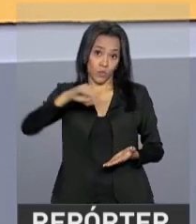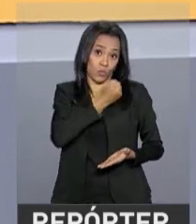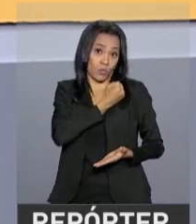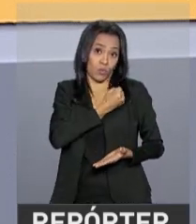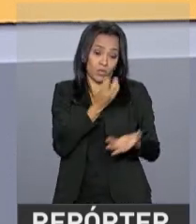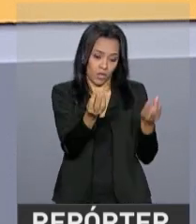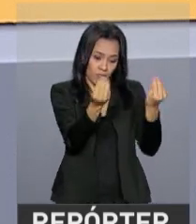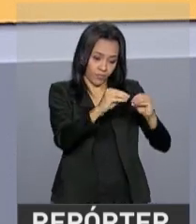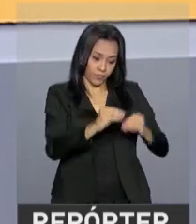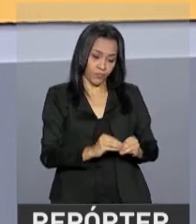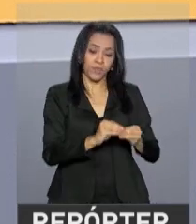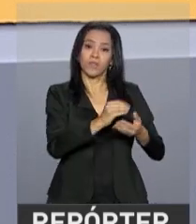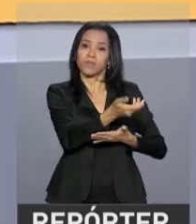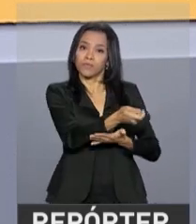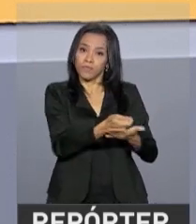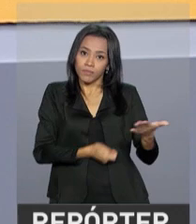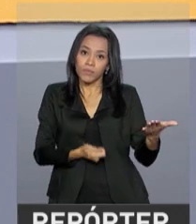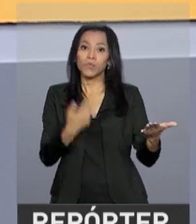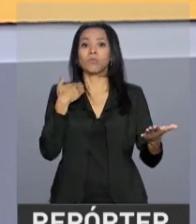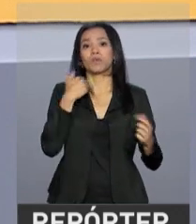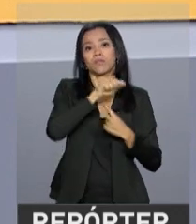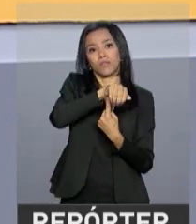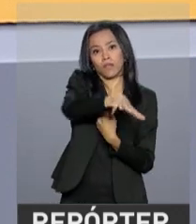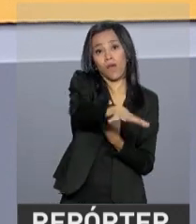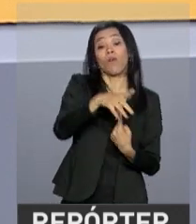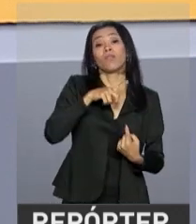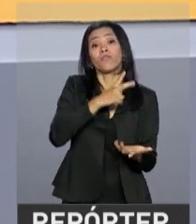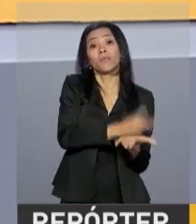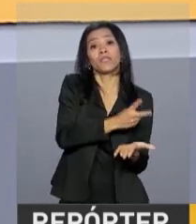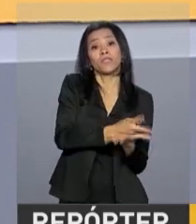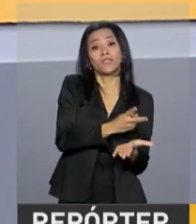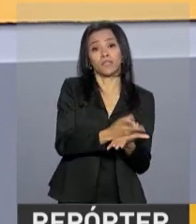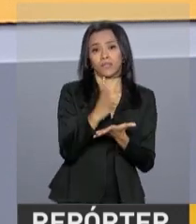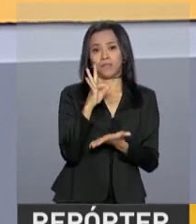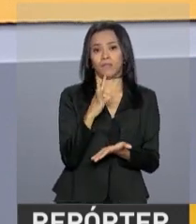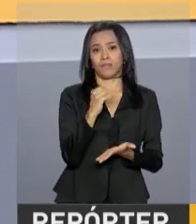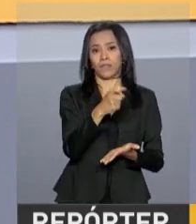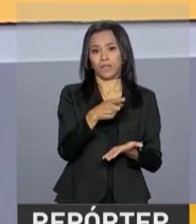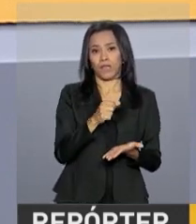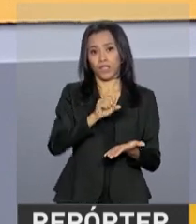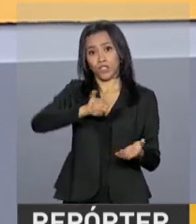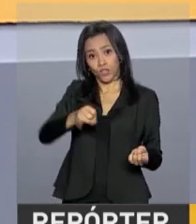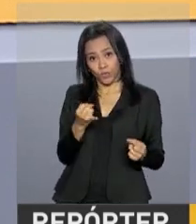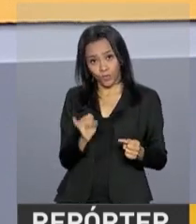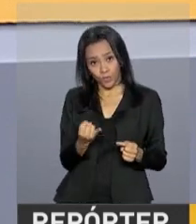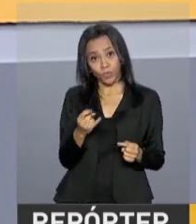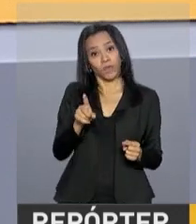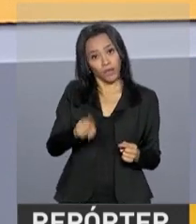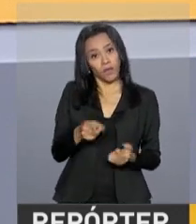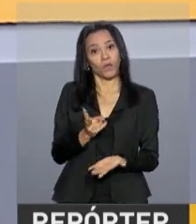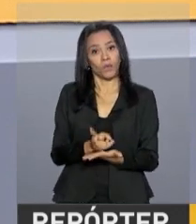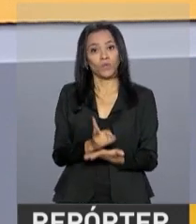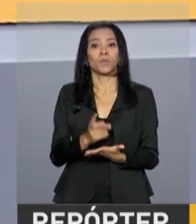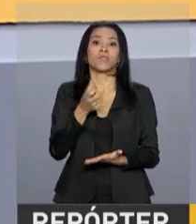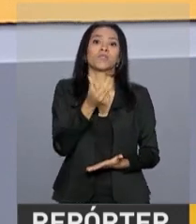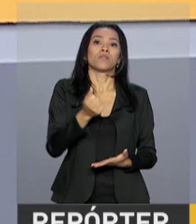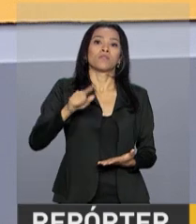boletim Focus do Banco Central. Houve a manutenção na projeção da taxa básica de juros, a Selic, que continua